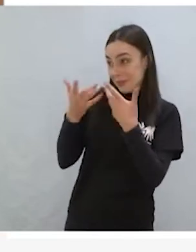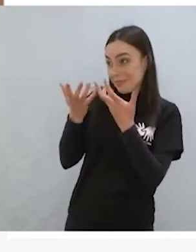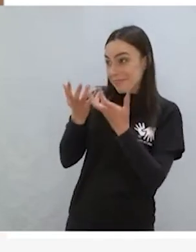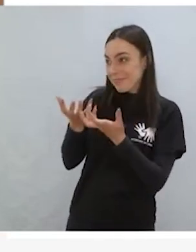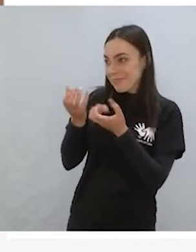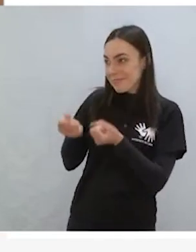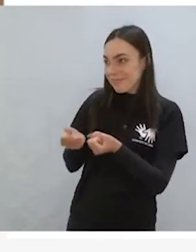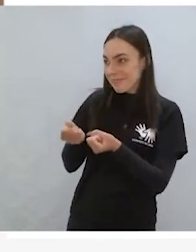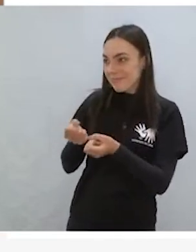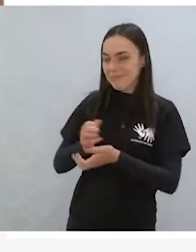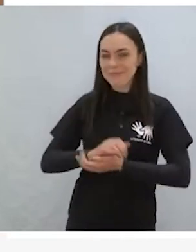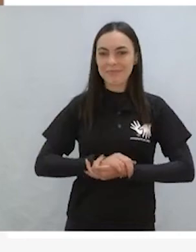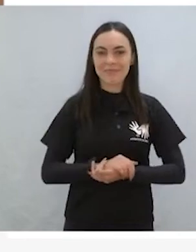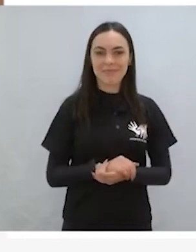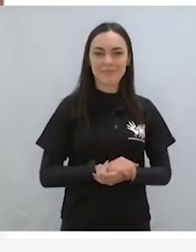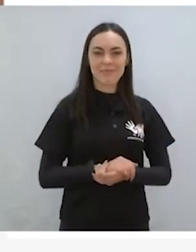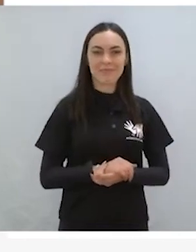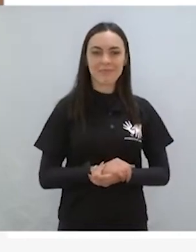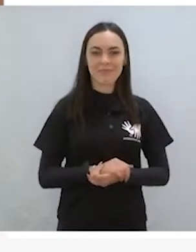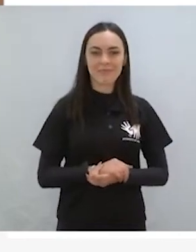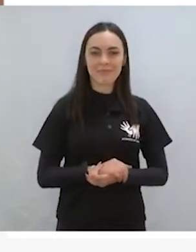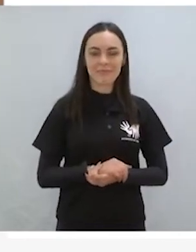casamento. Você aceita?